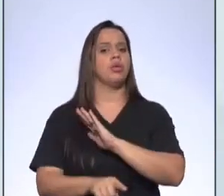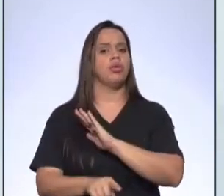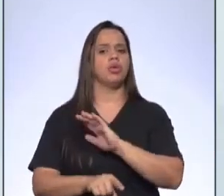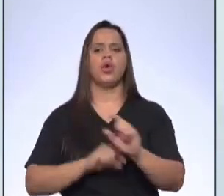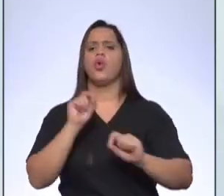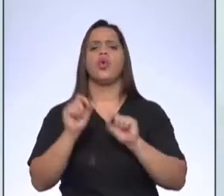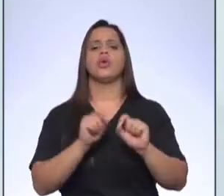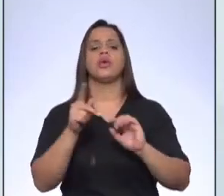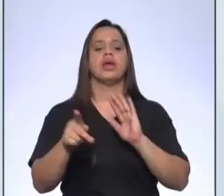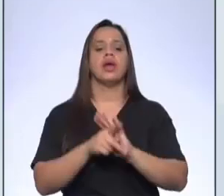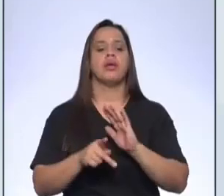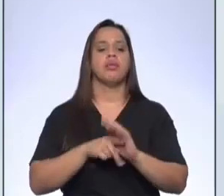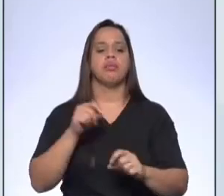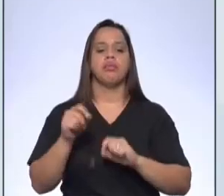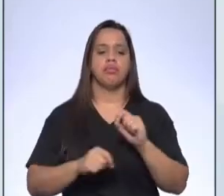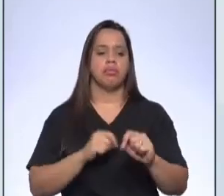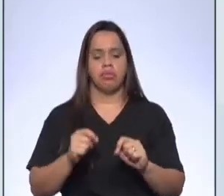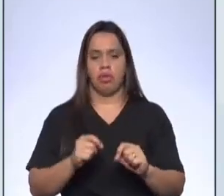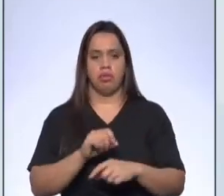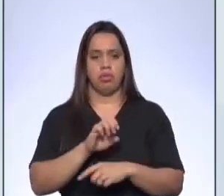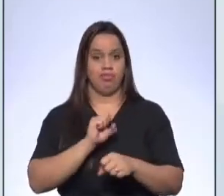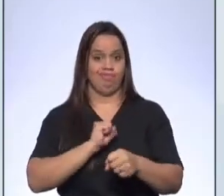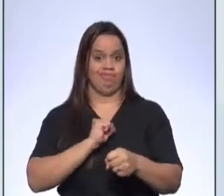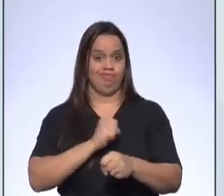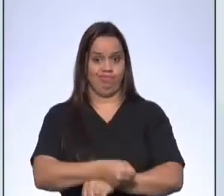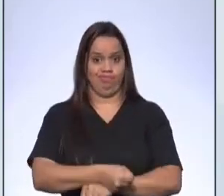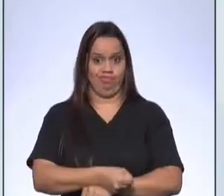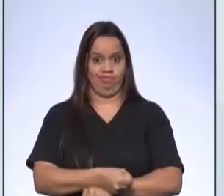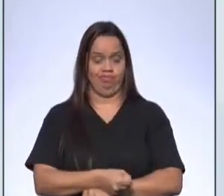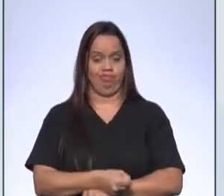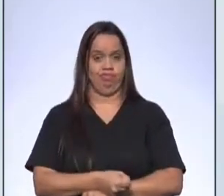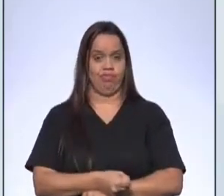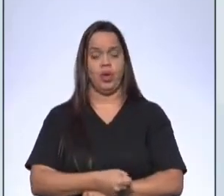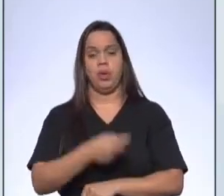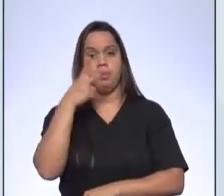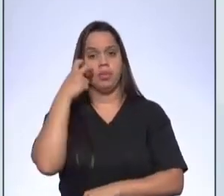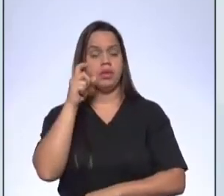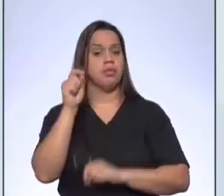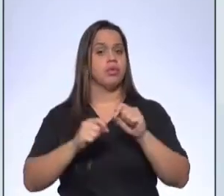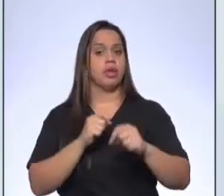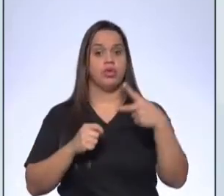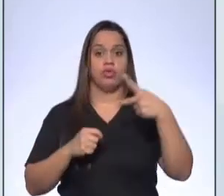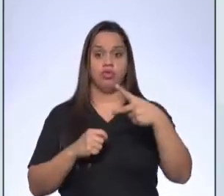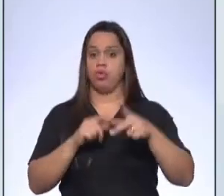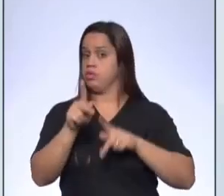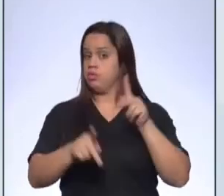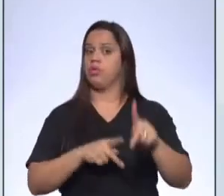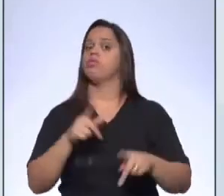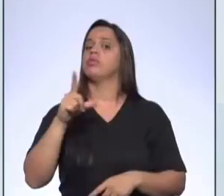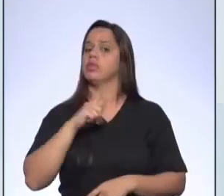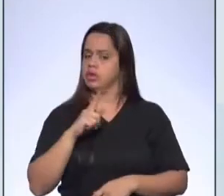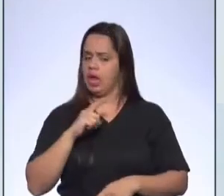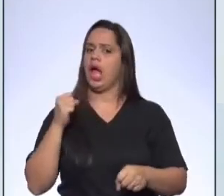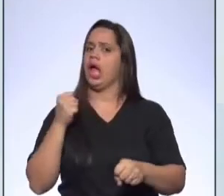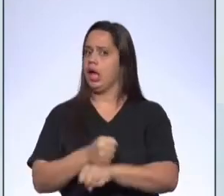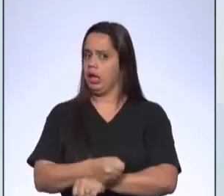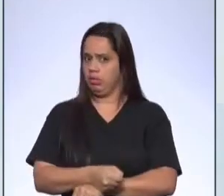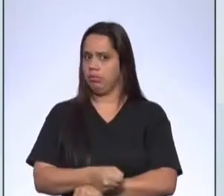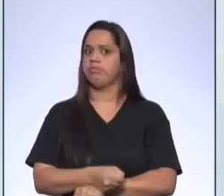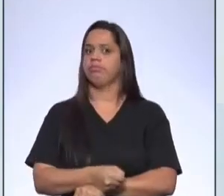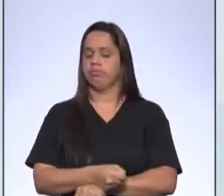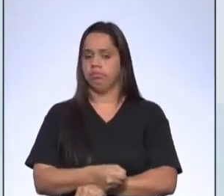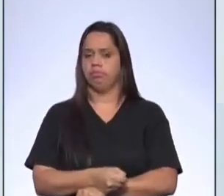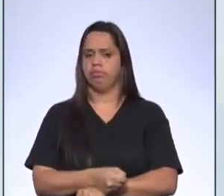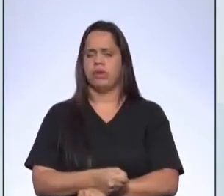é um escravo? Nós observamos que nas 2 civilizações existem os escravos.